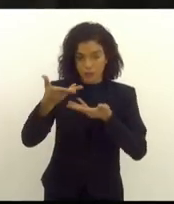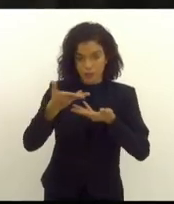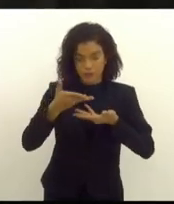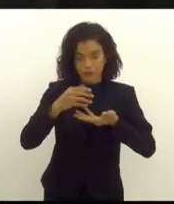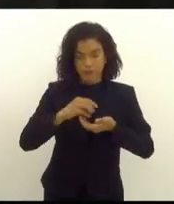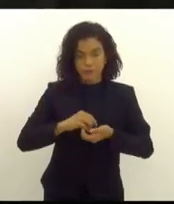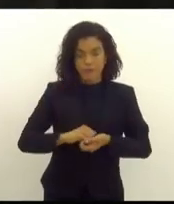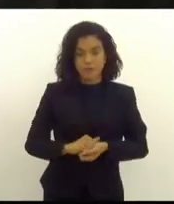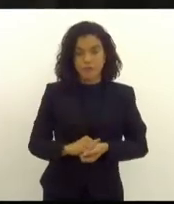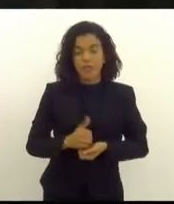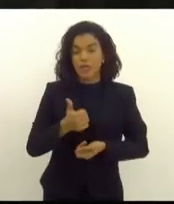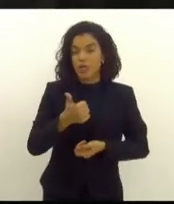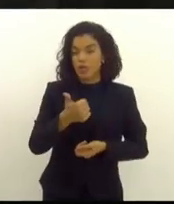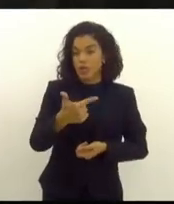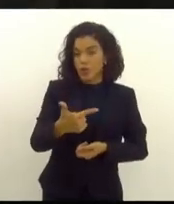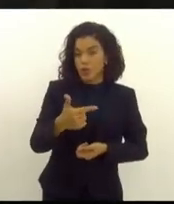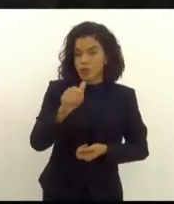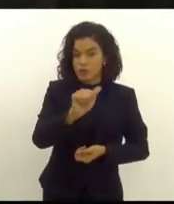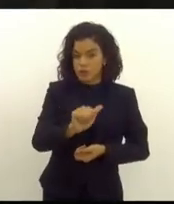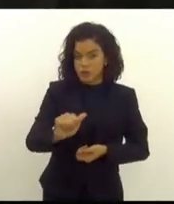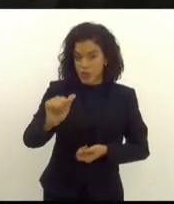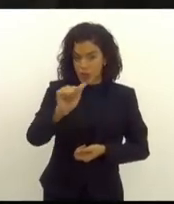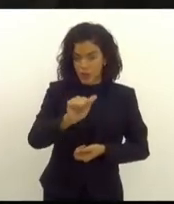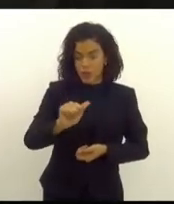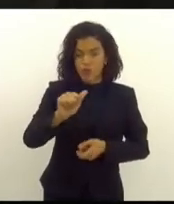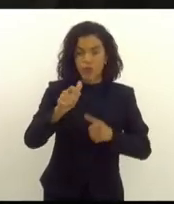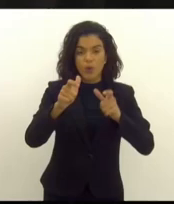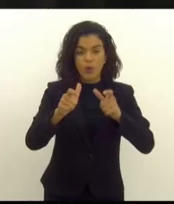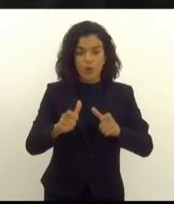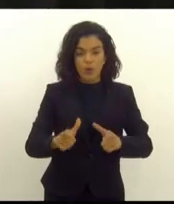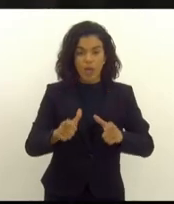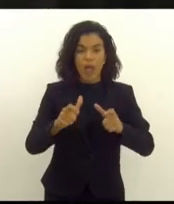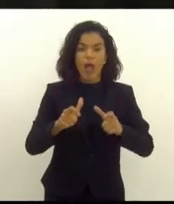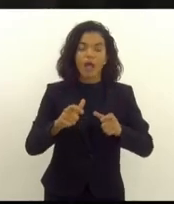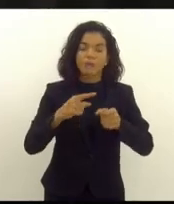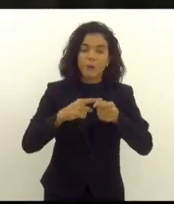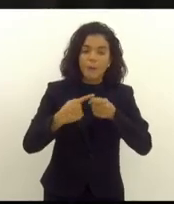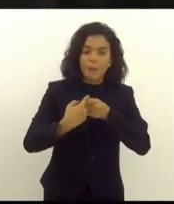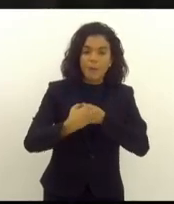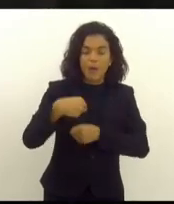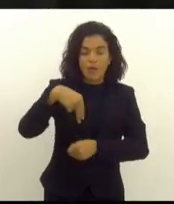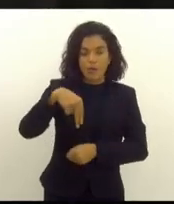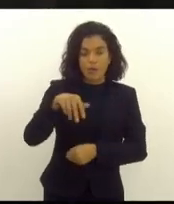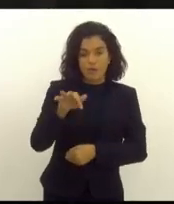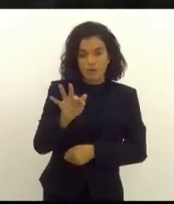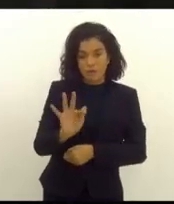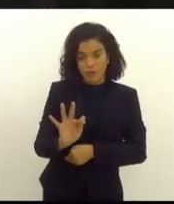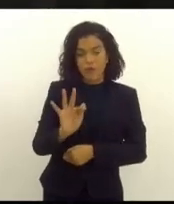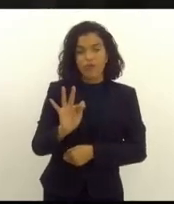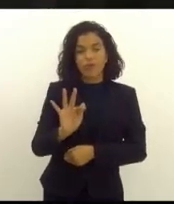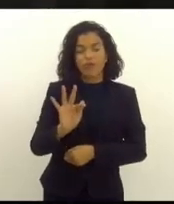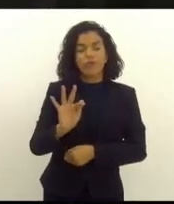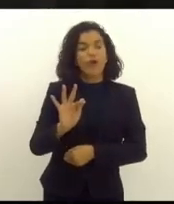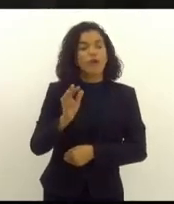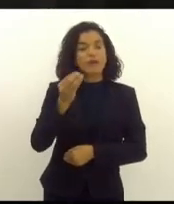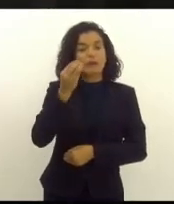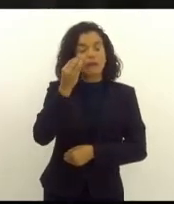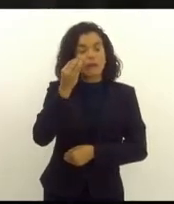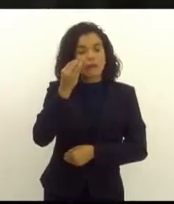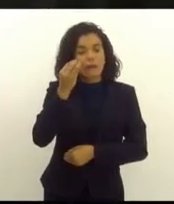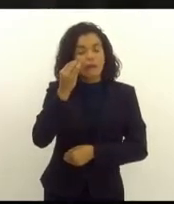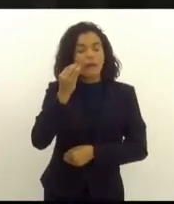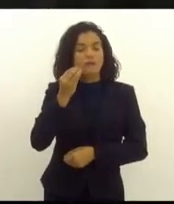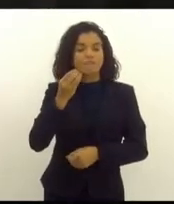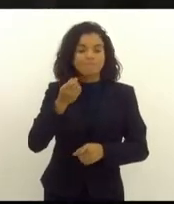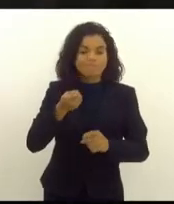no dia 12 de Agosto Lumiar Distrito de Nova Friburgo foi palco de um atentado às